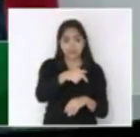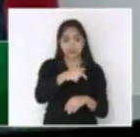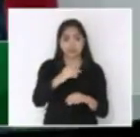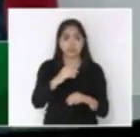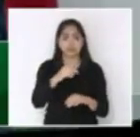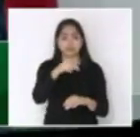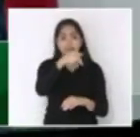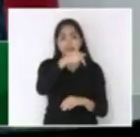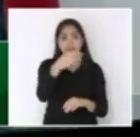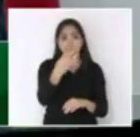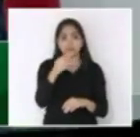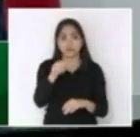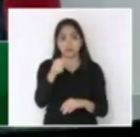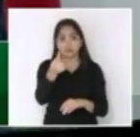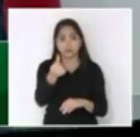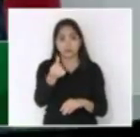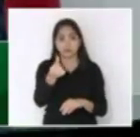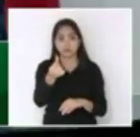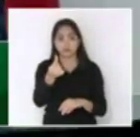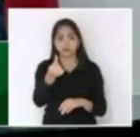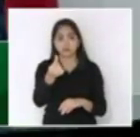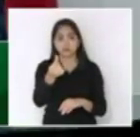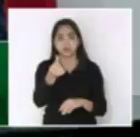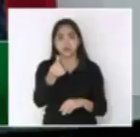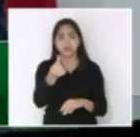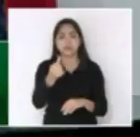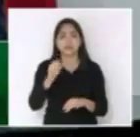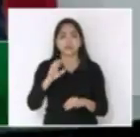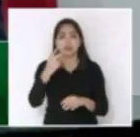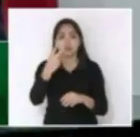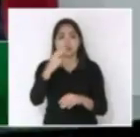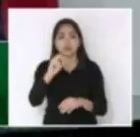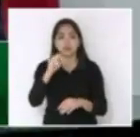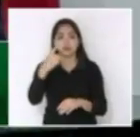74,3 pontos em 2016 para